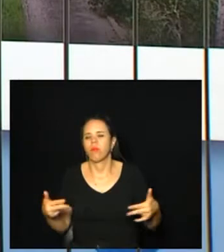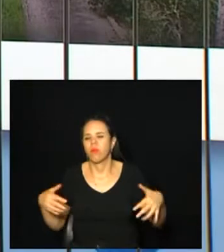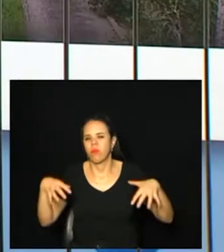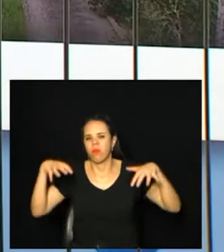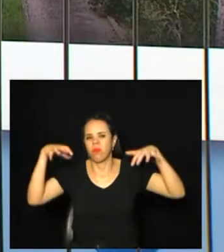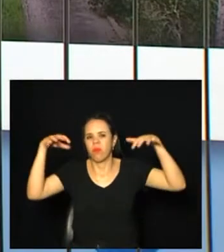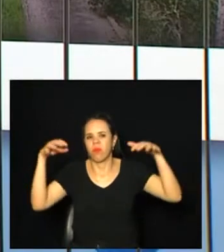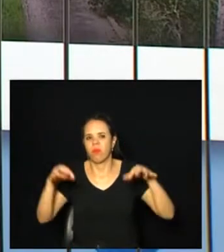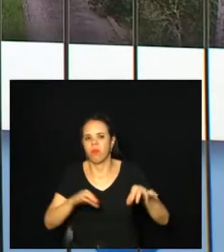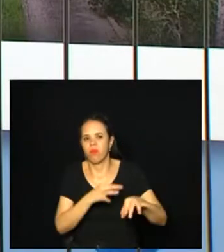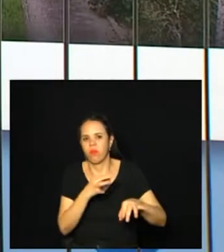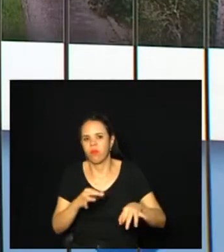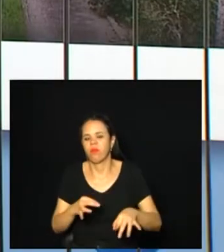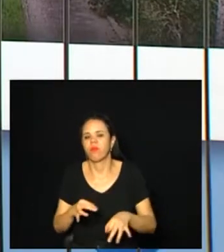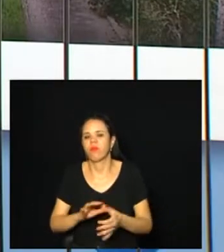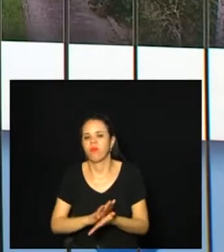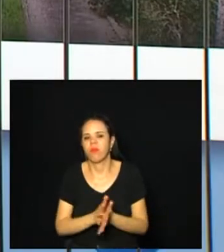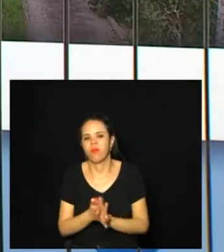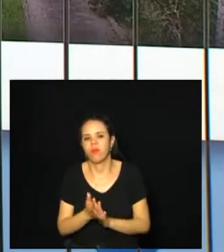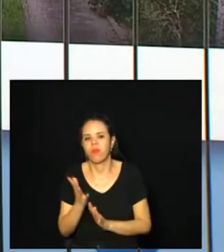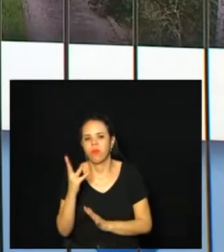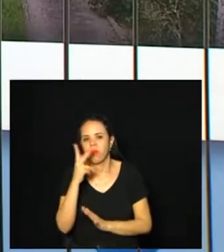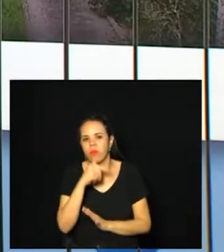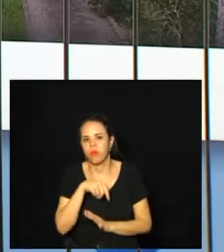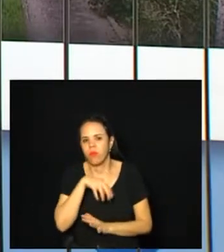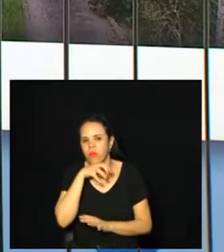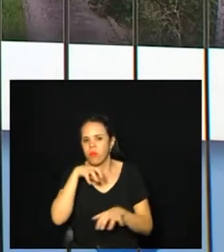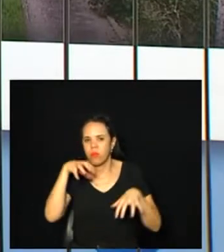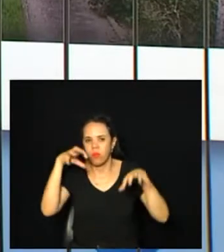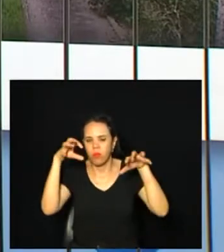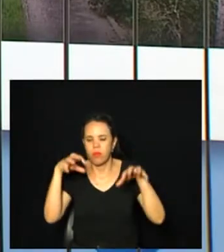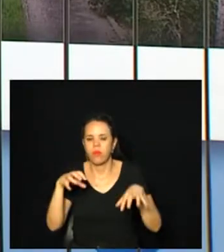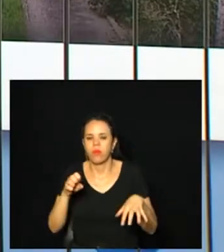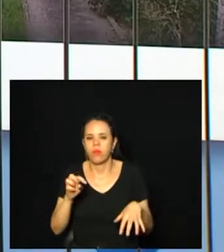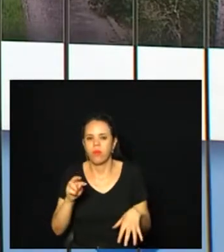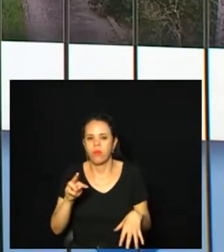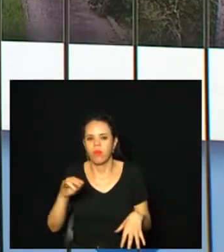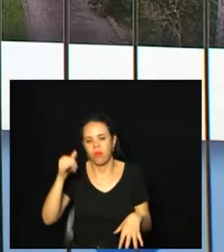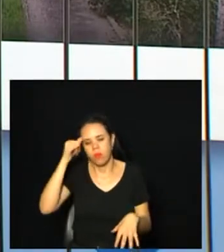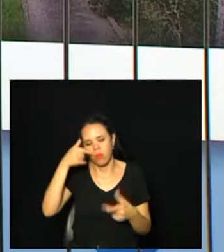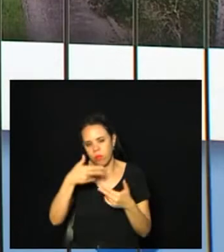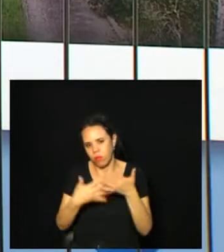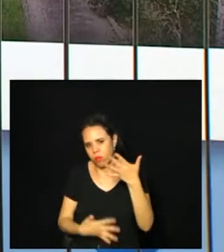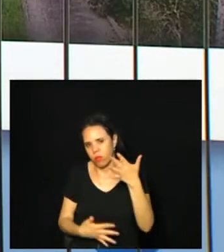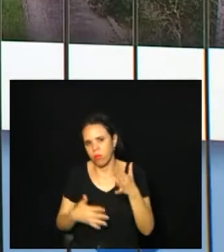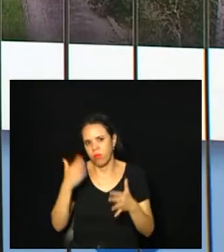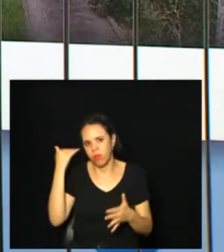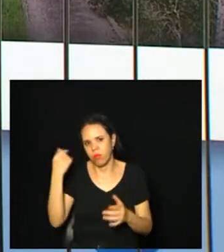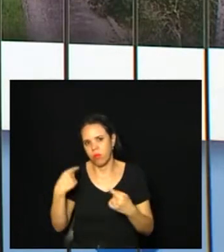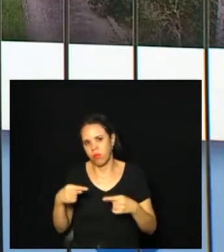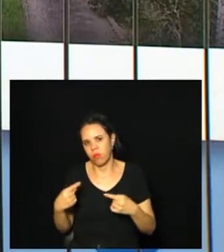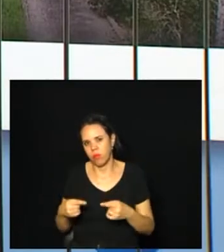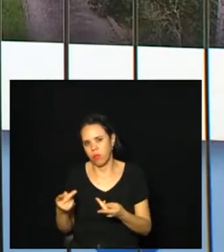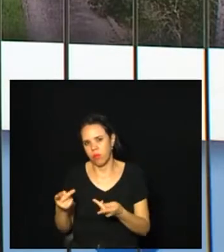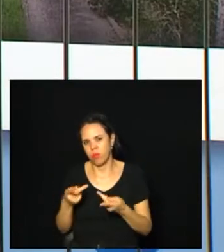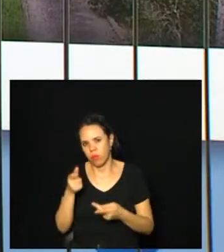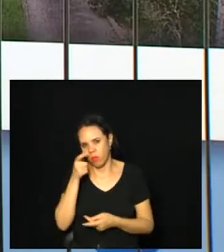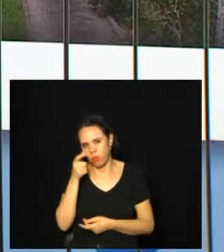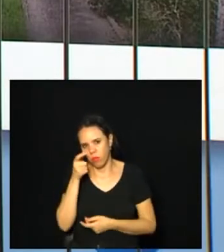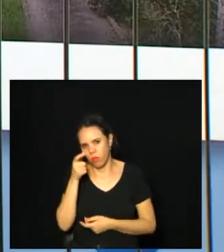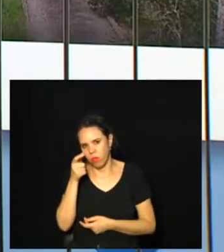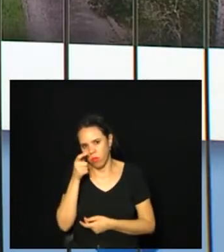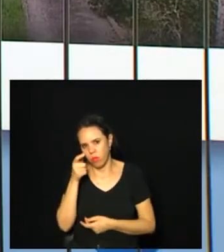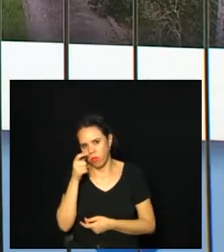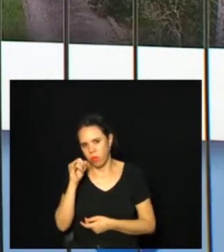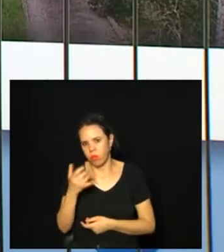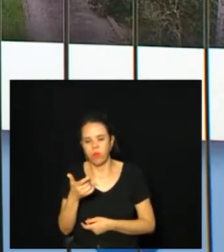Ópera, Os Miseráveis, A Bela e a Fera, Evita, entre outras. Então você está convidado.